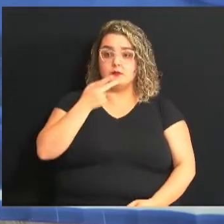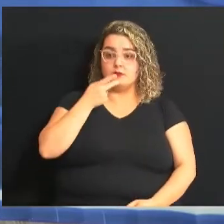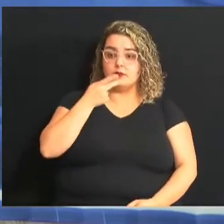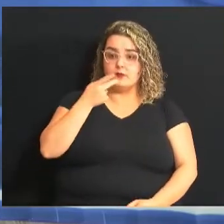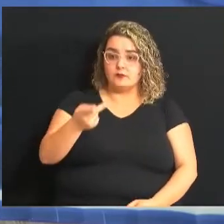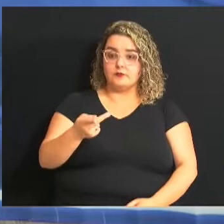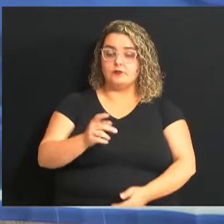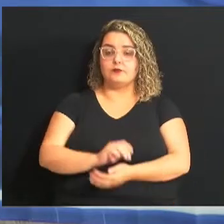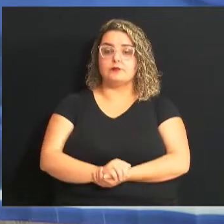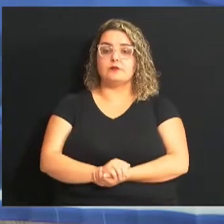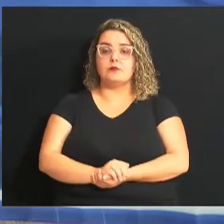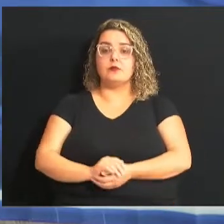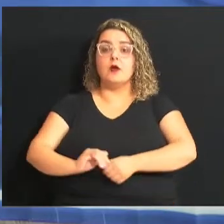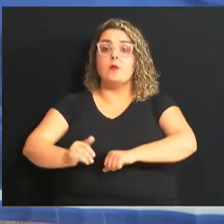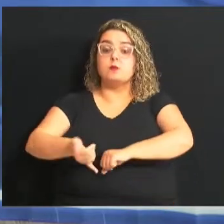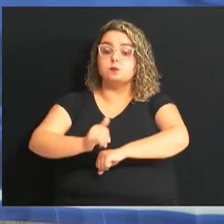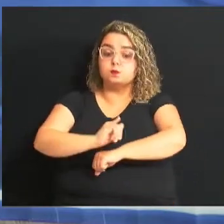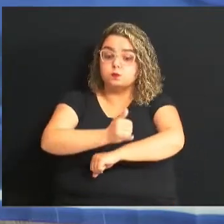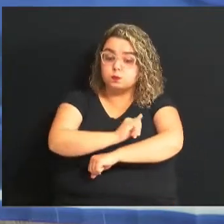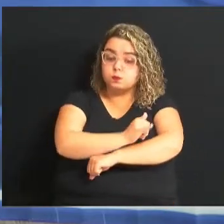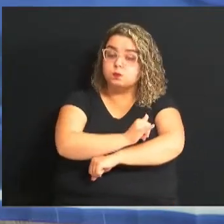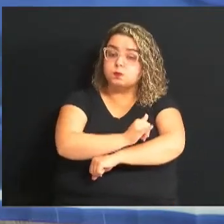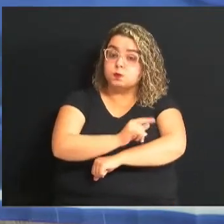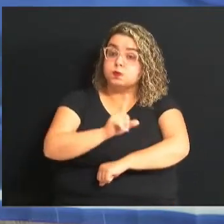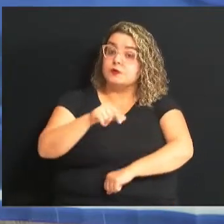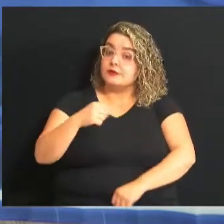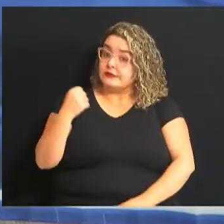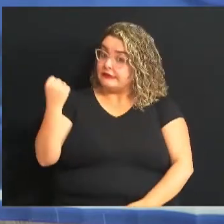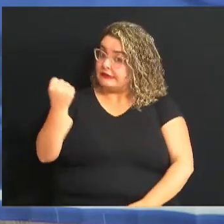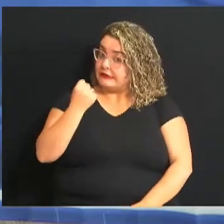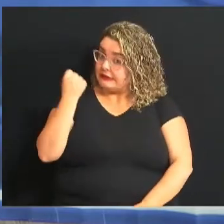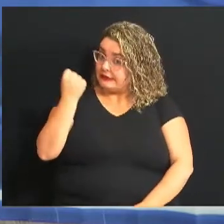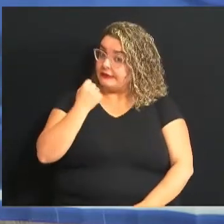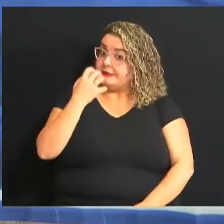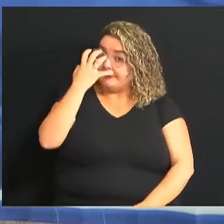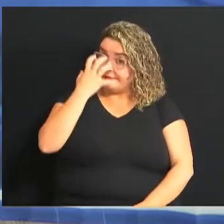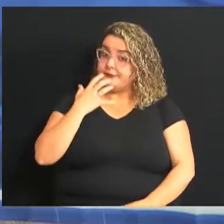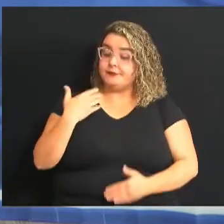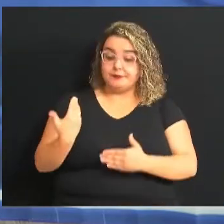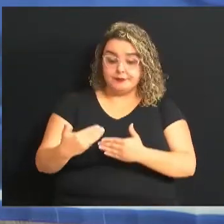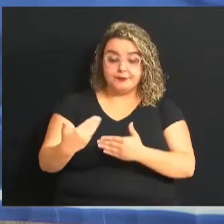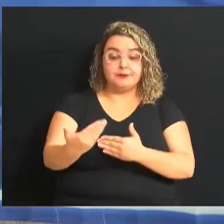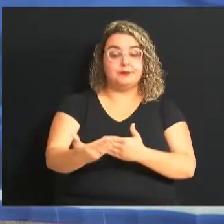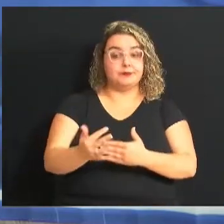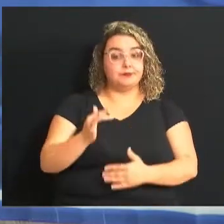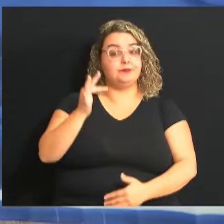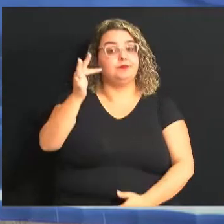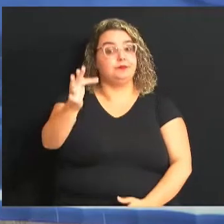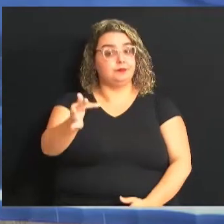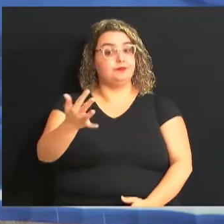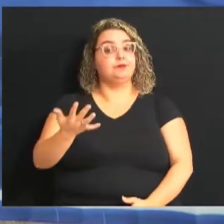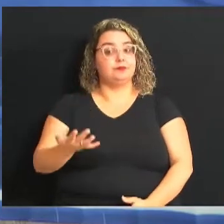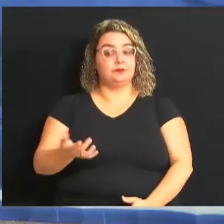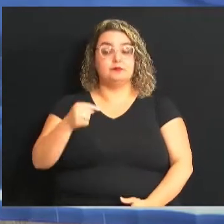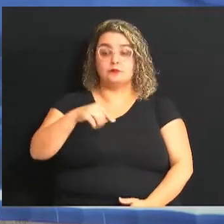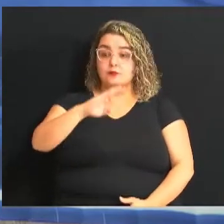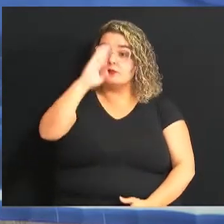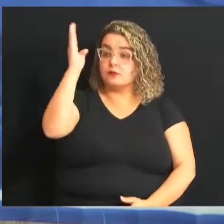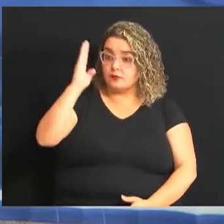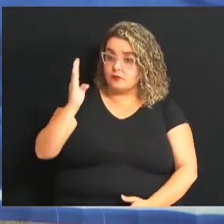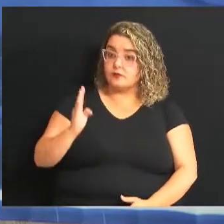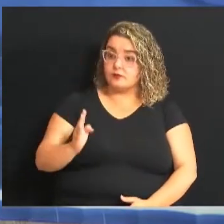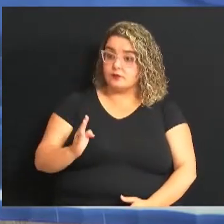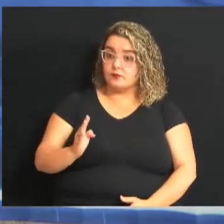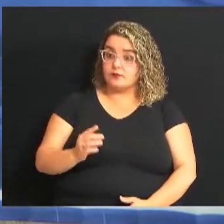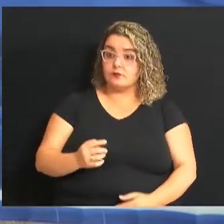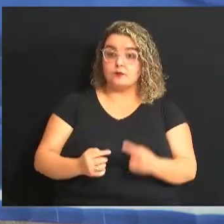a obesidade é um sério problema que a gente vai enfrentar aí no futuro. Aqui no Brasil, 1 em